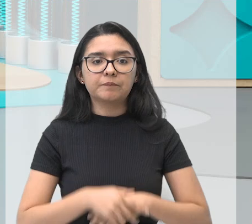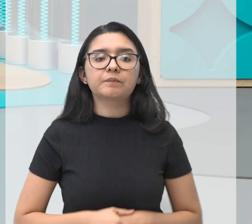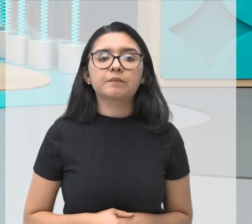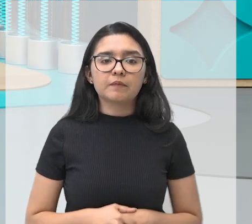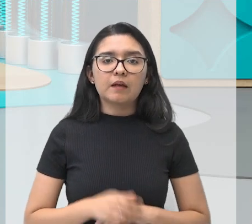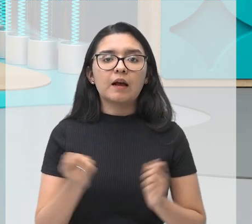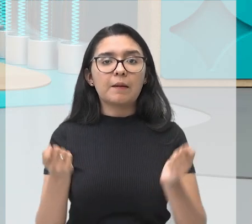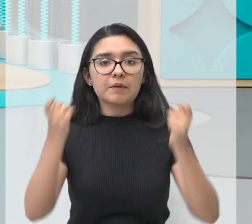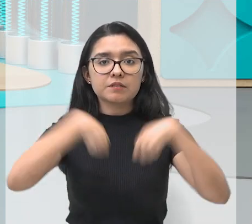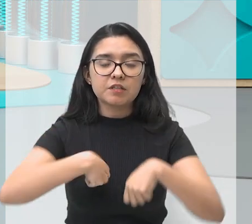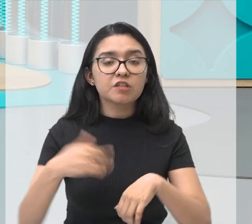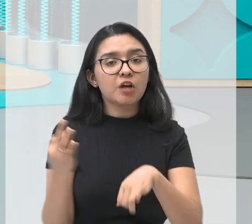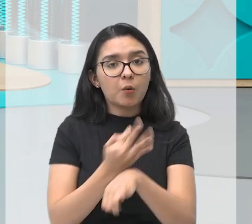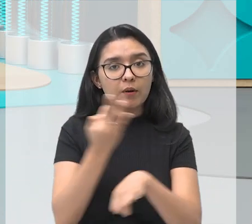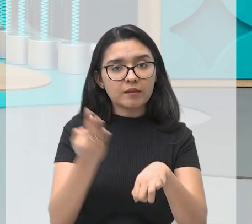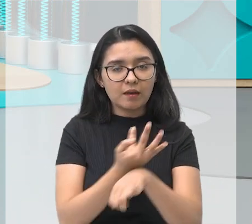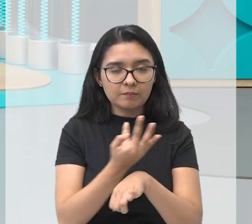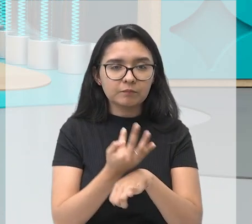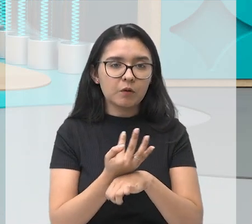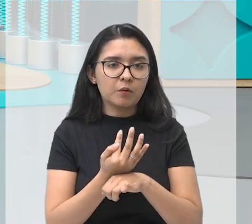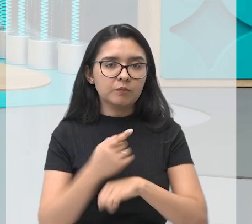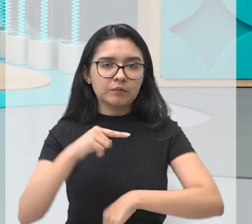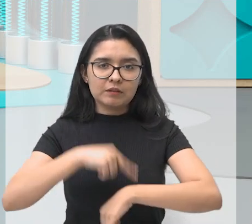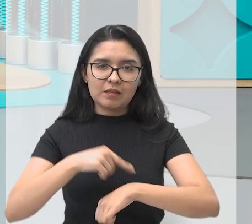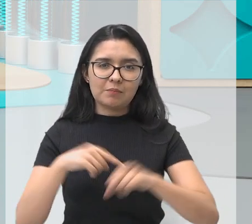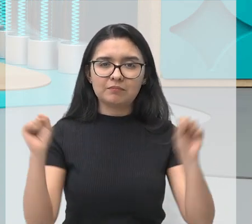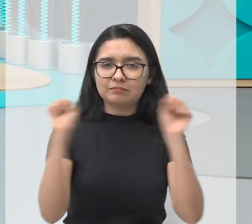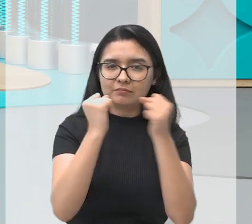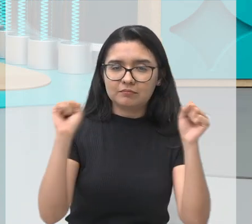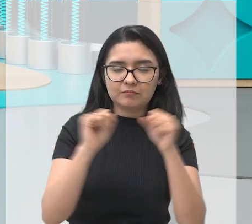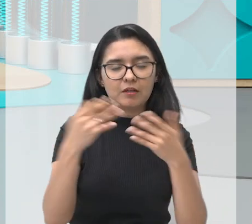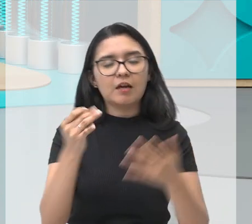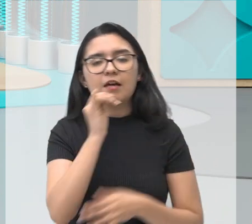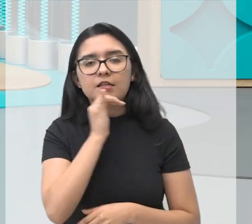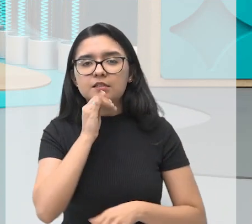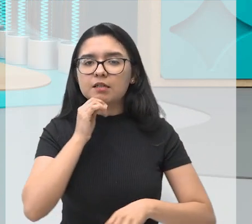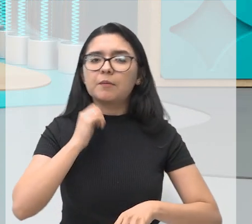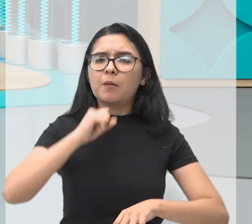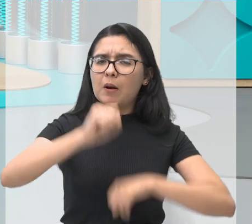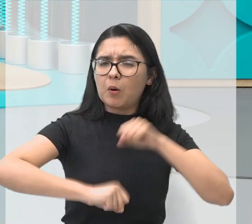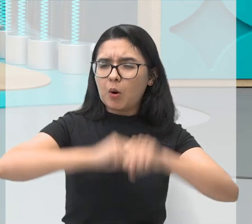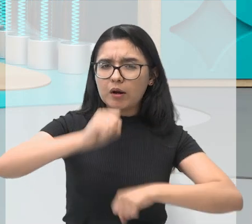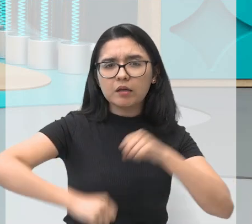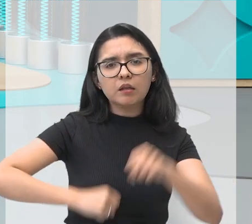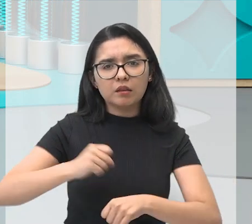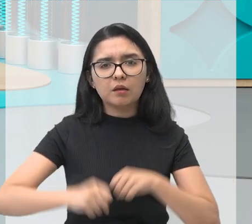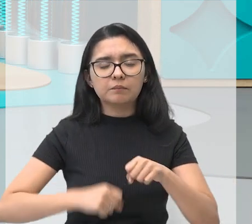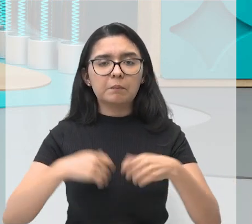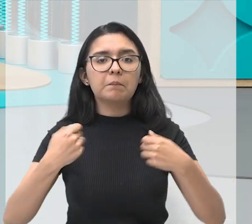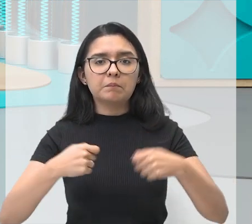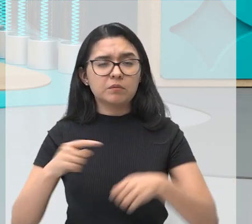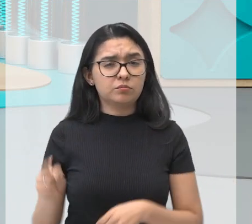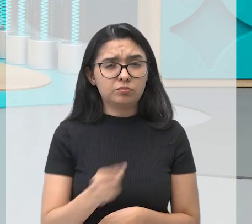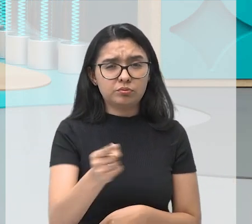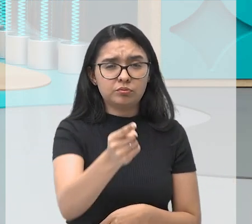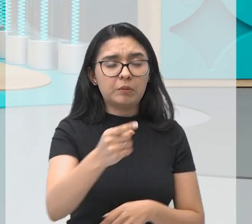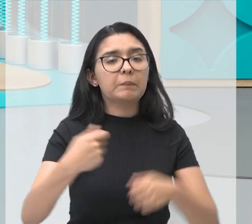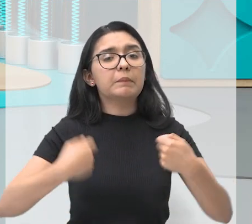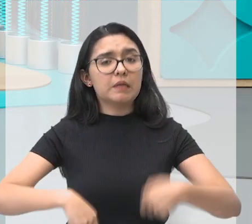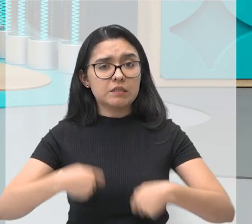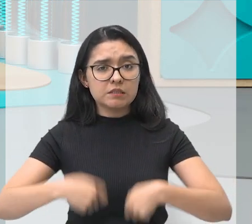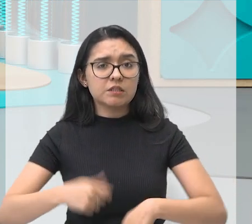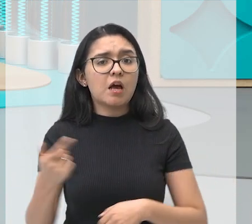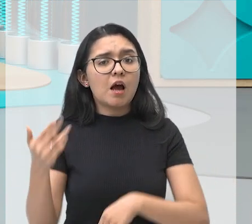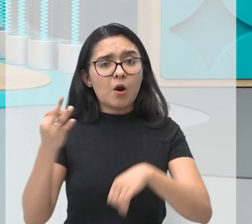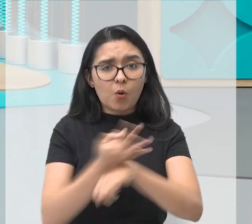nos proporciona. Como eu trago, por exemplo, né, você faz uma corrida de longa distância. Você precisa de